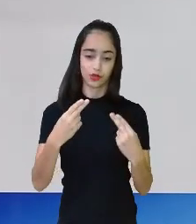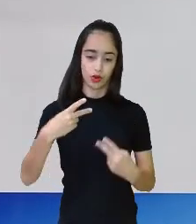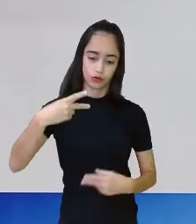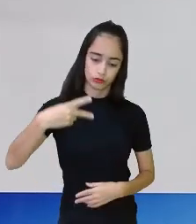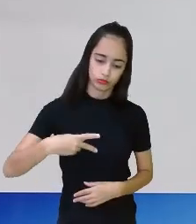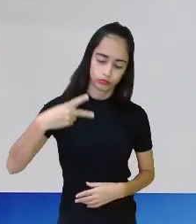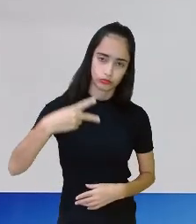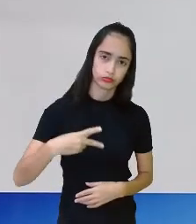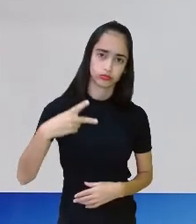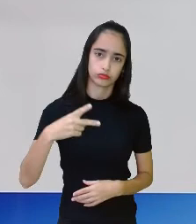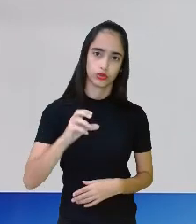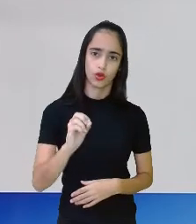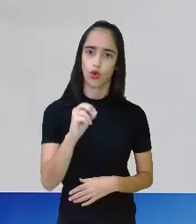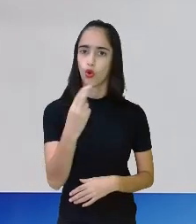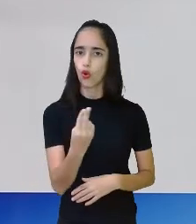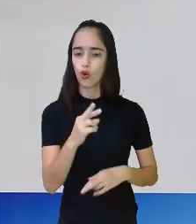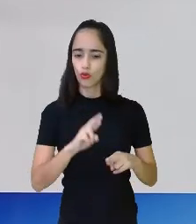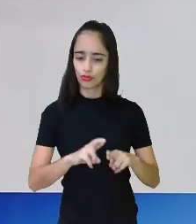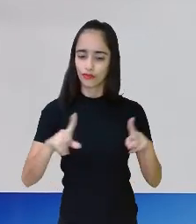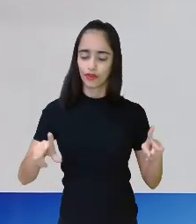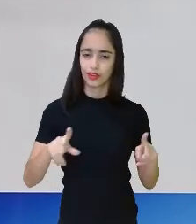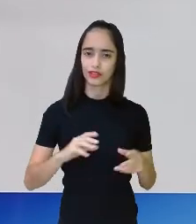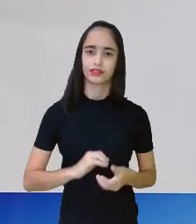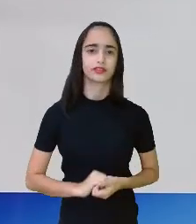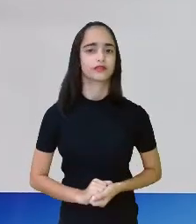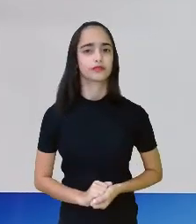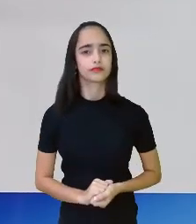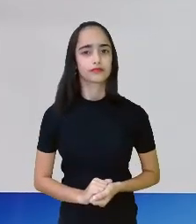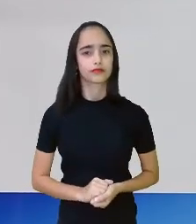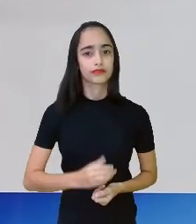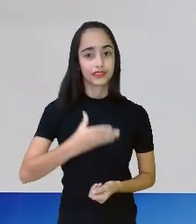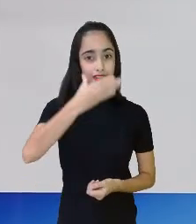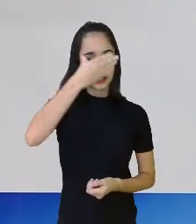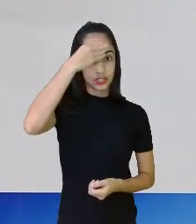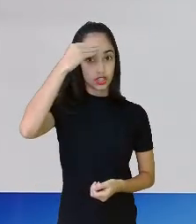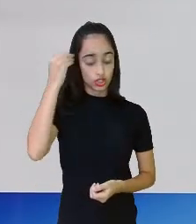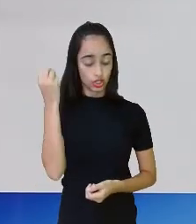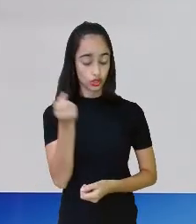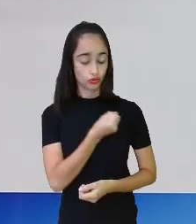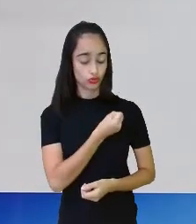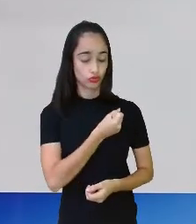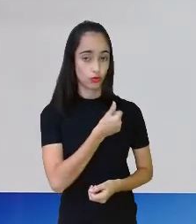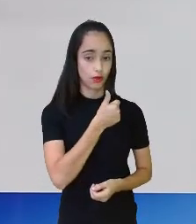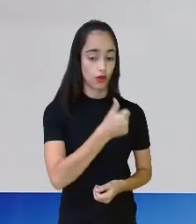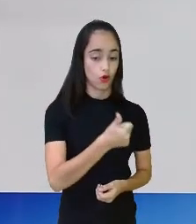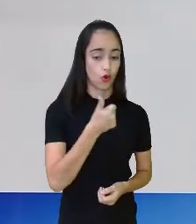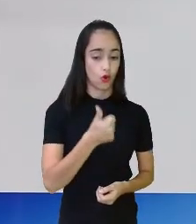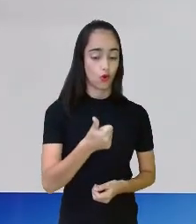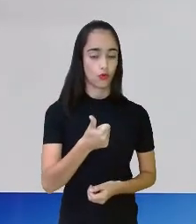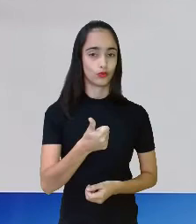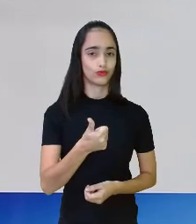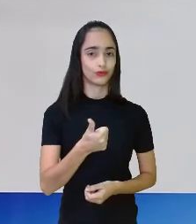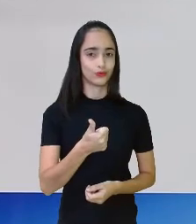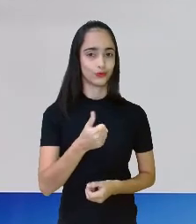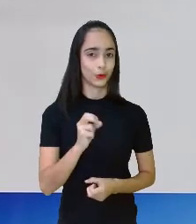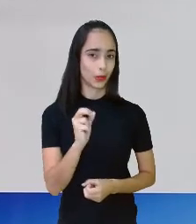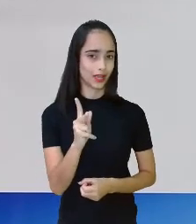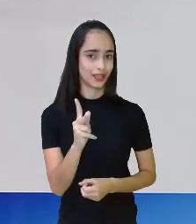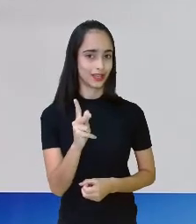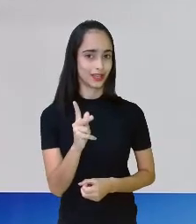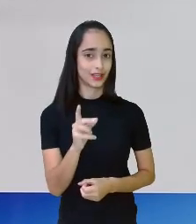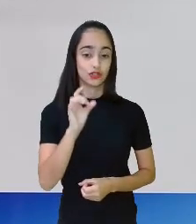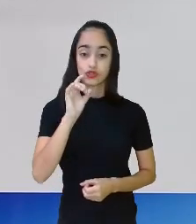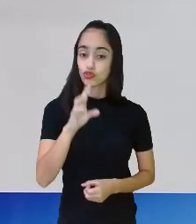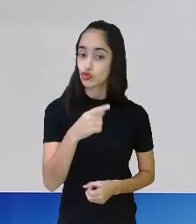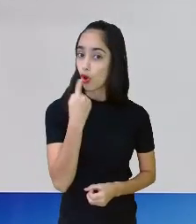são sequências totalmente diferentes? Esqueçam esse 11 aí que a professora aí colocou a mais, tá certo? Foi só uma distração